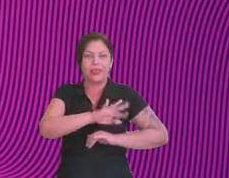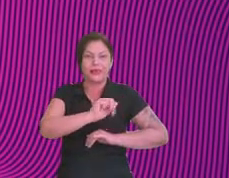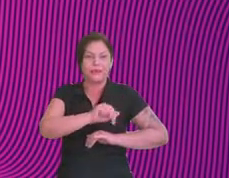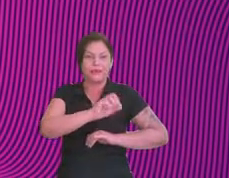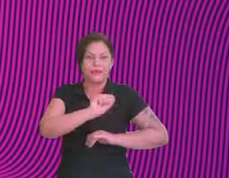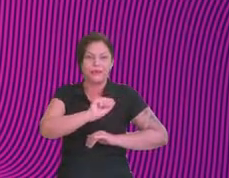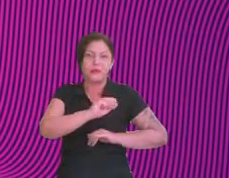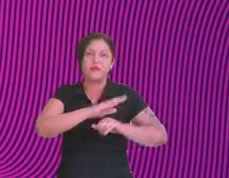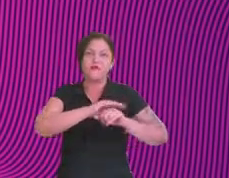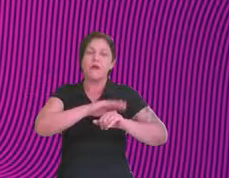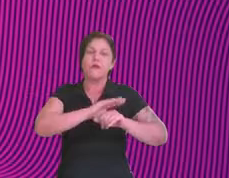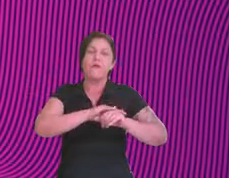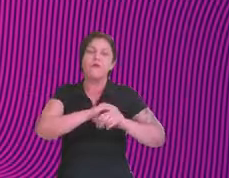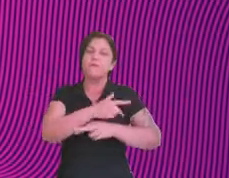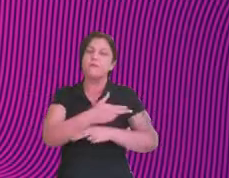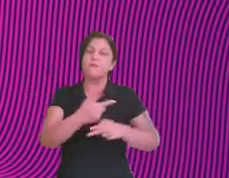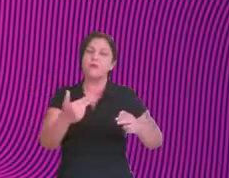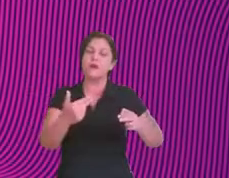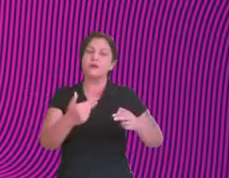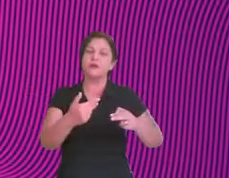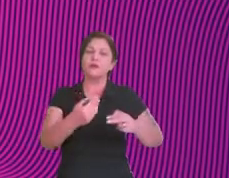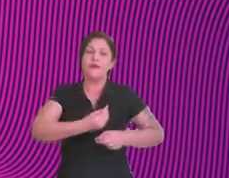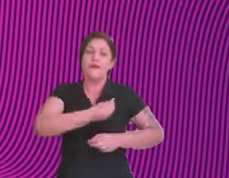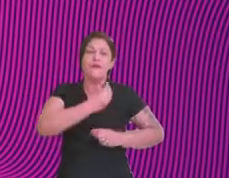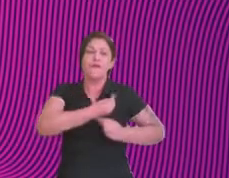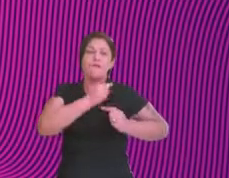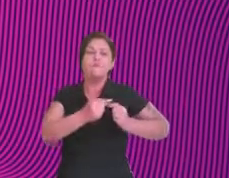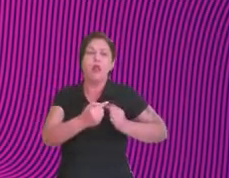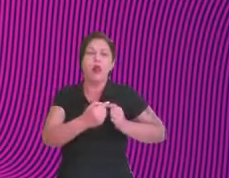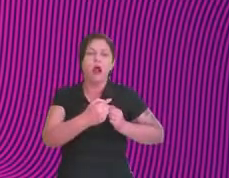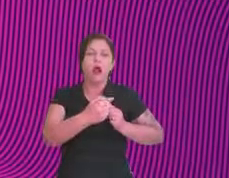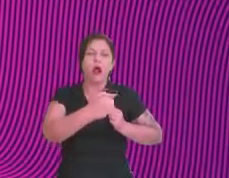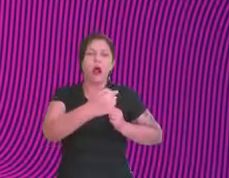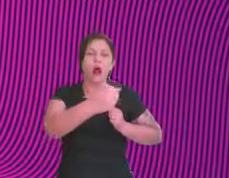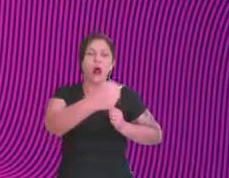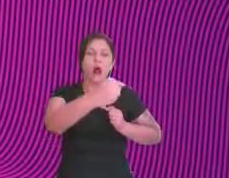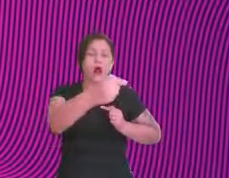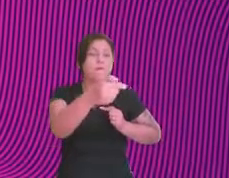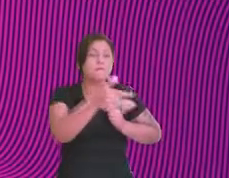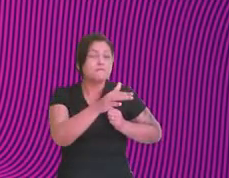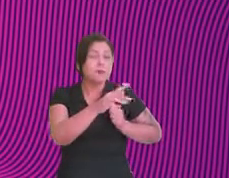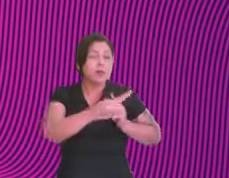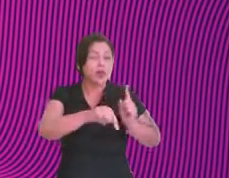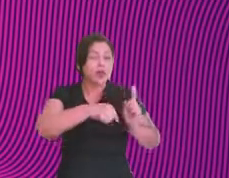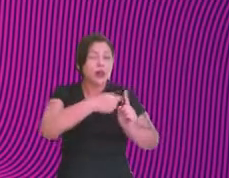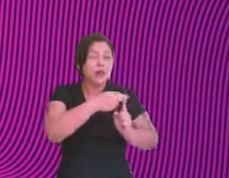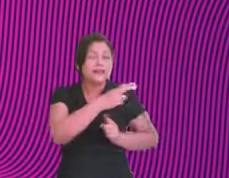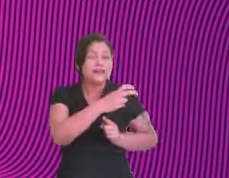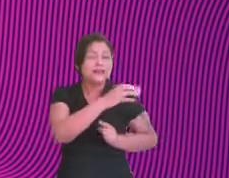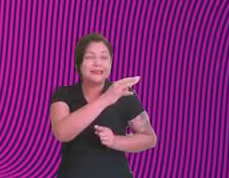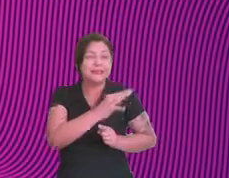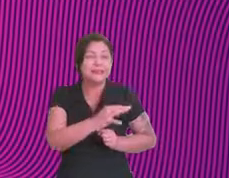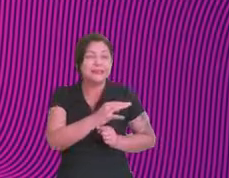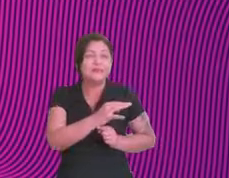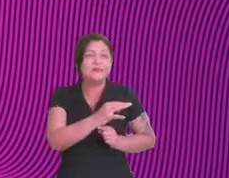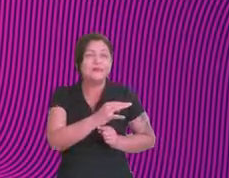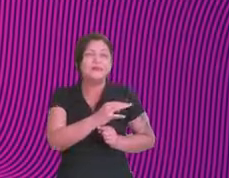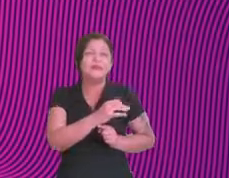do COROS, que é em torno de 40% de sobrevida em 5 anos, e aí o grupo do Memorial chega a